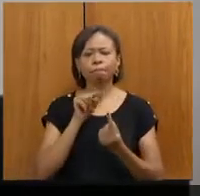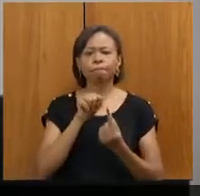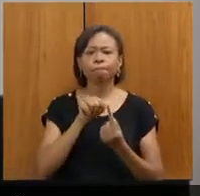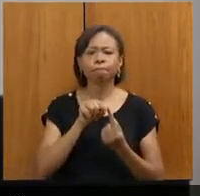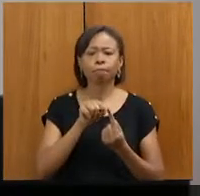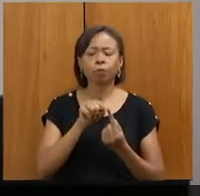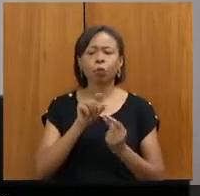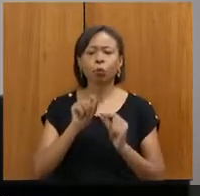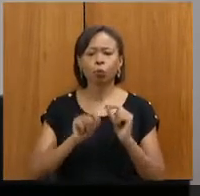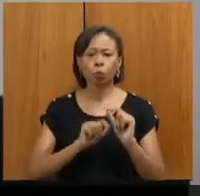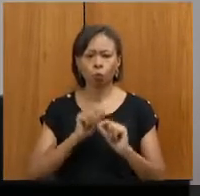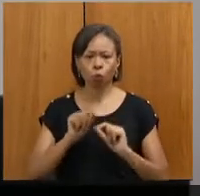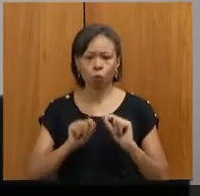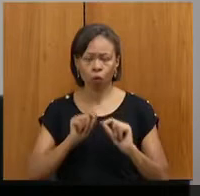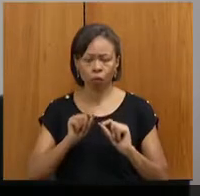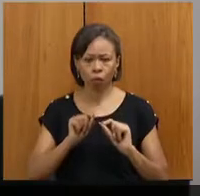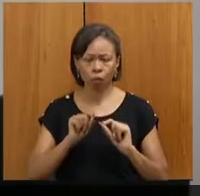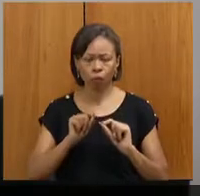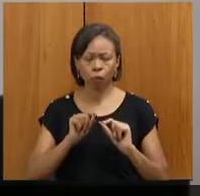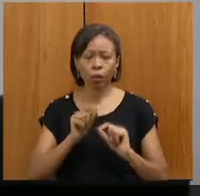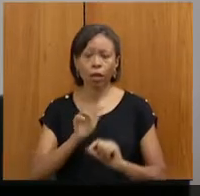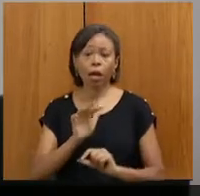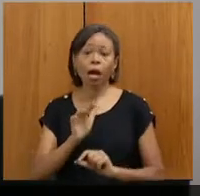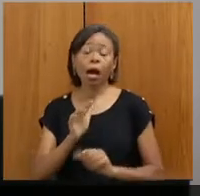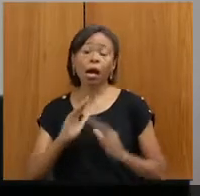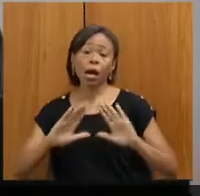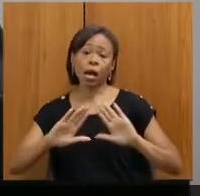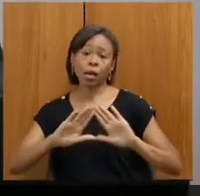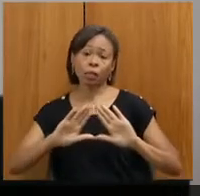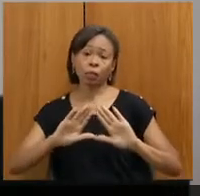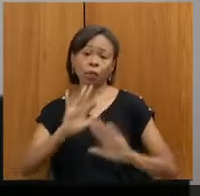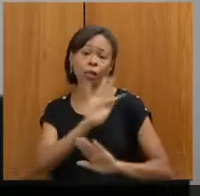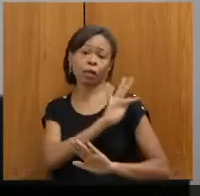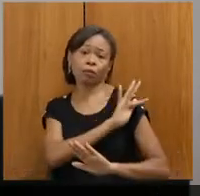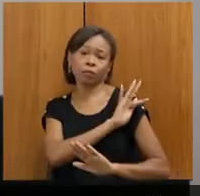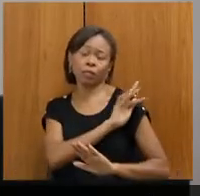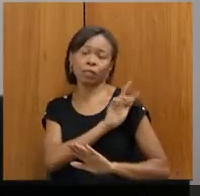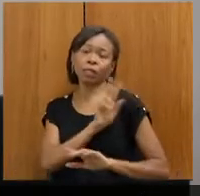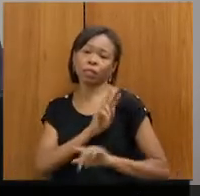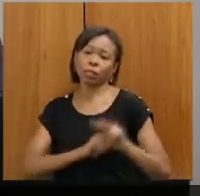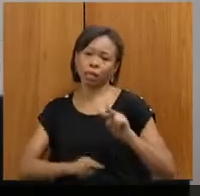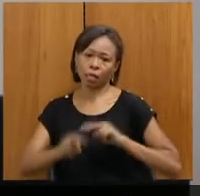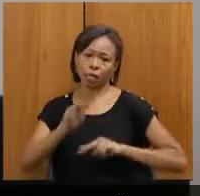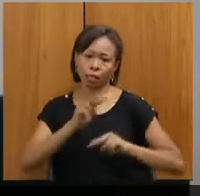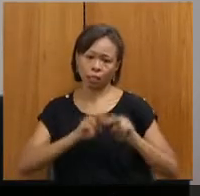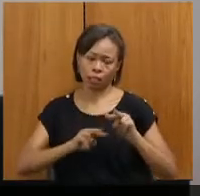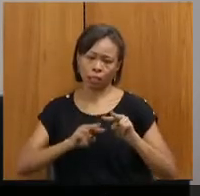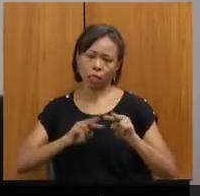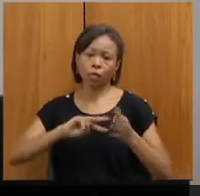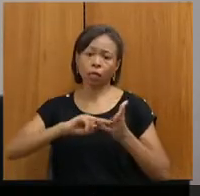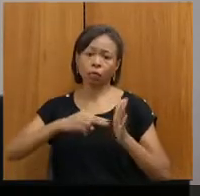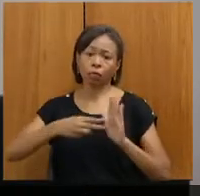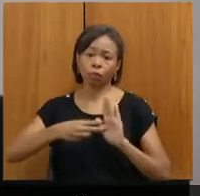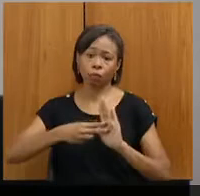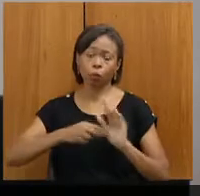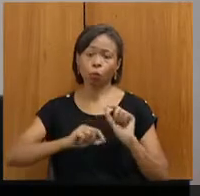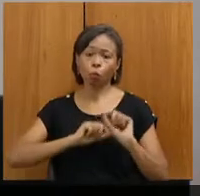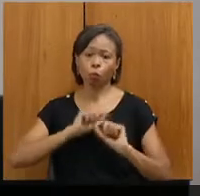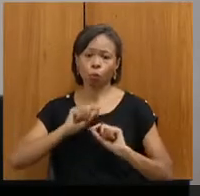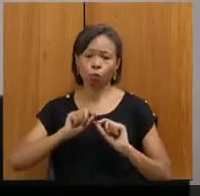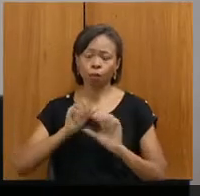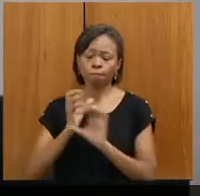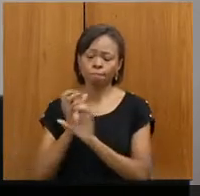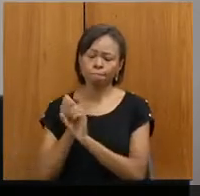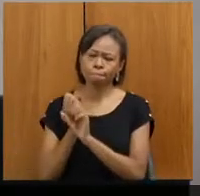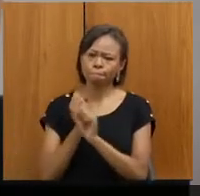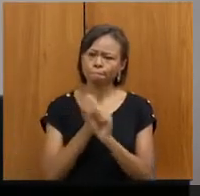realização do Assembleia fiscaliza que é um processo de prestação de contas